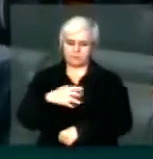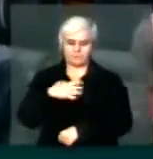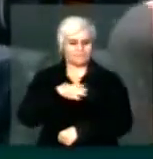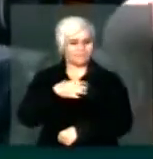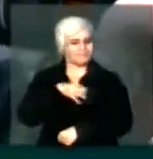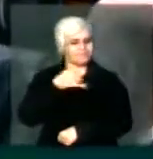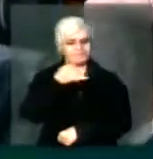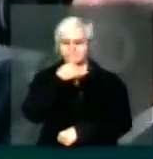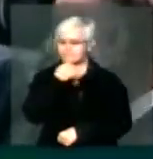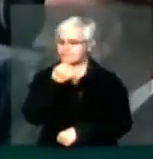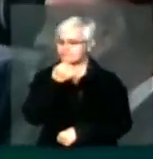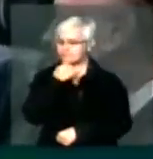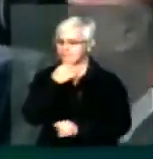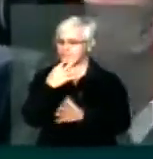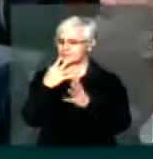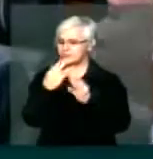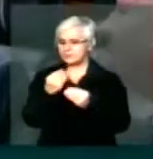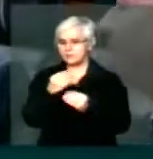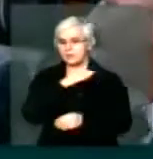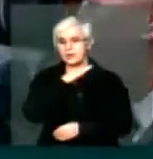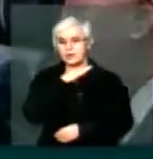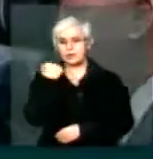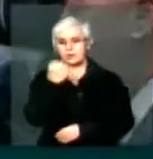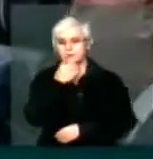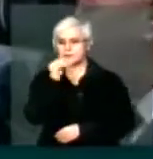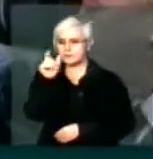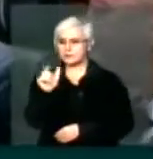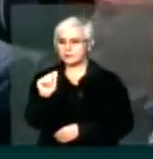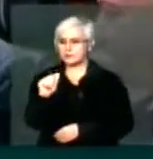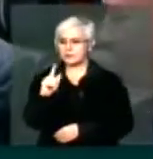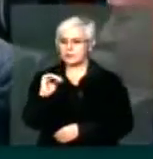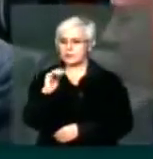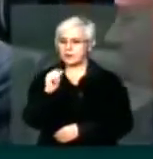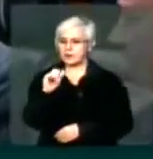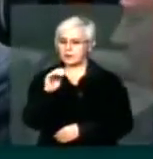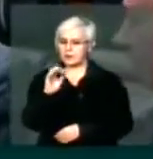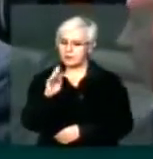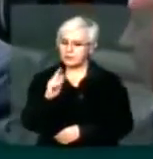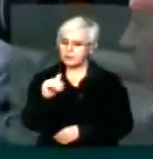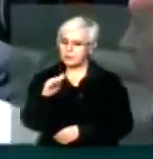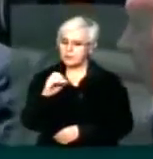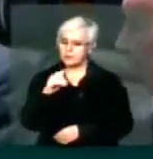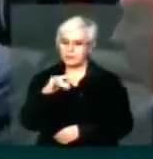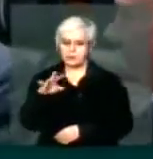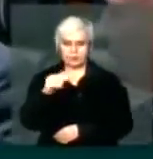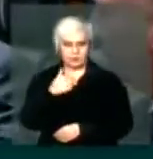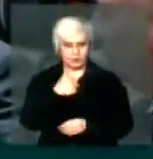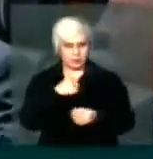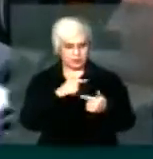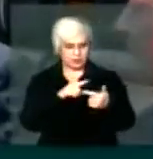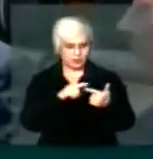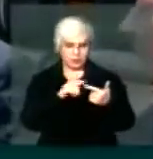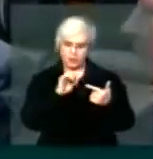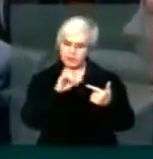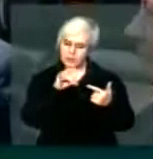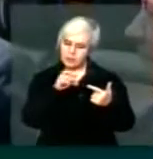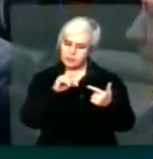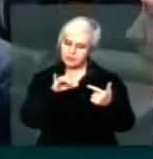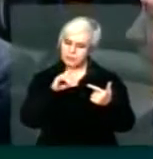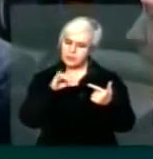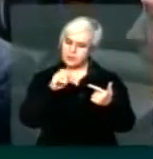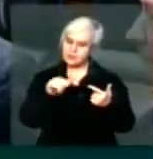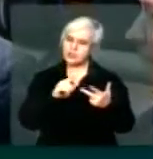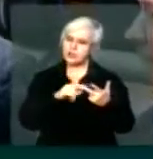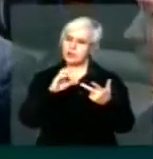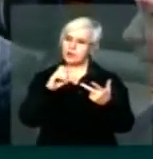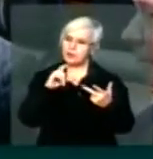Lamentamos profundamente a morte de Alcântara Correia. Eu, Espridião, Celso Maldani, enfim, todos